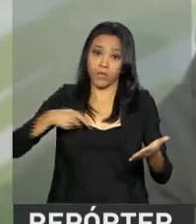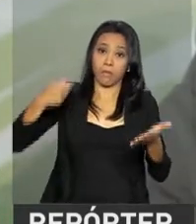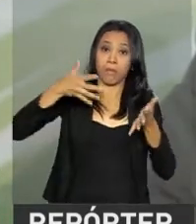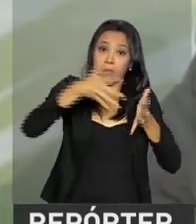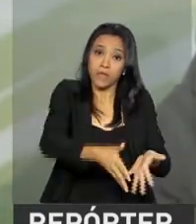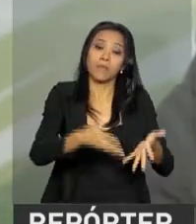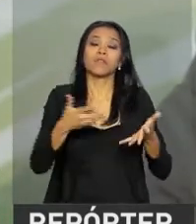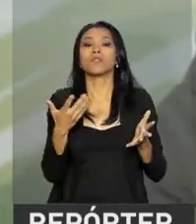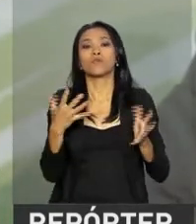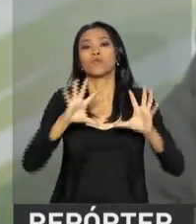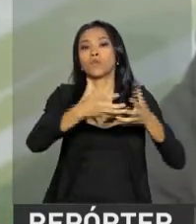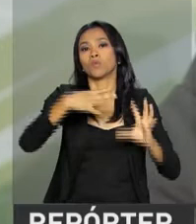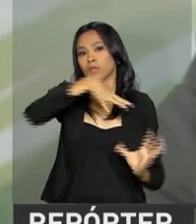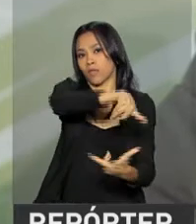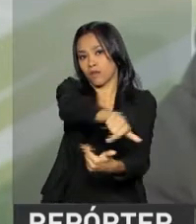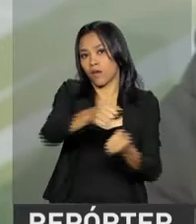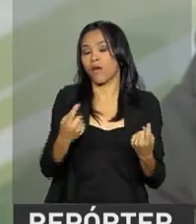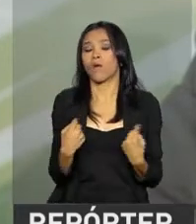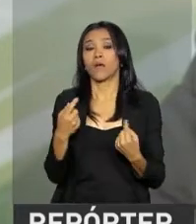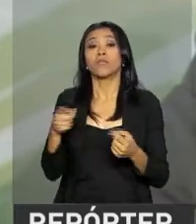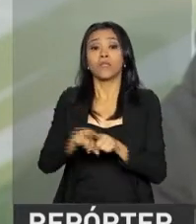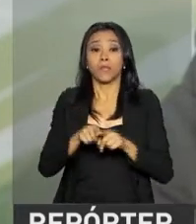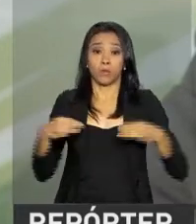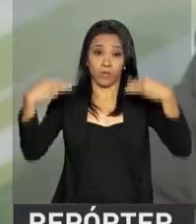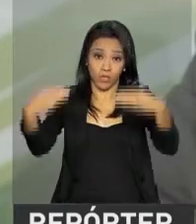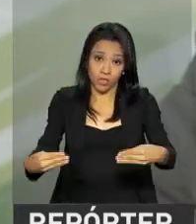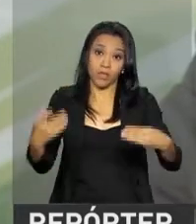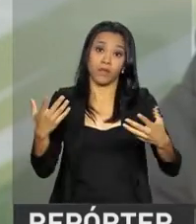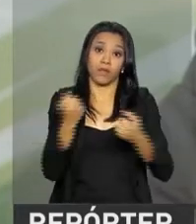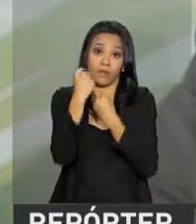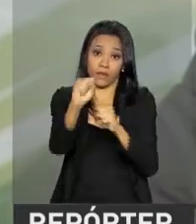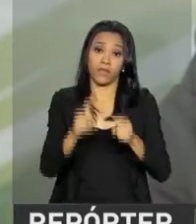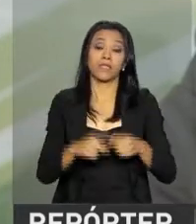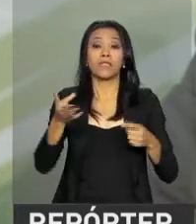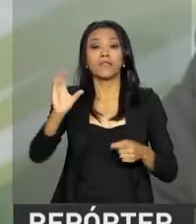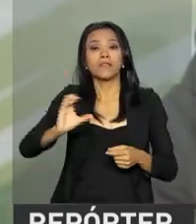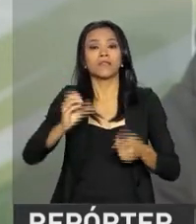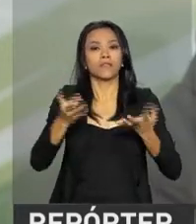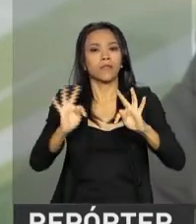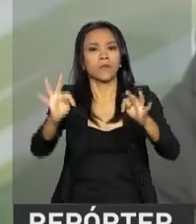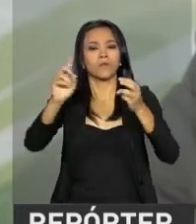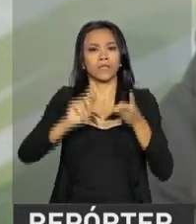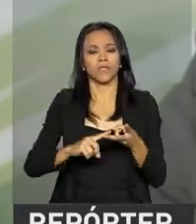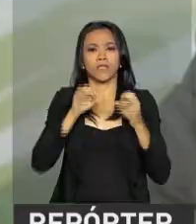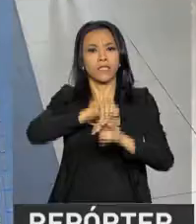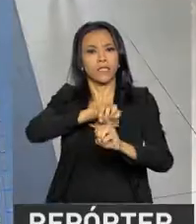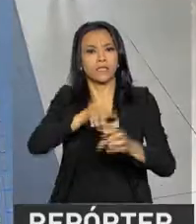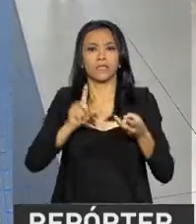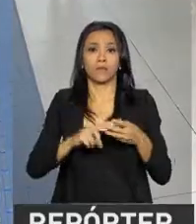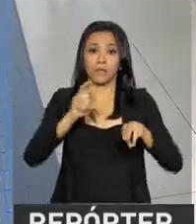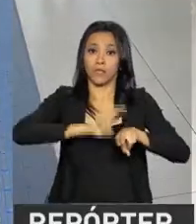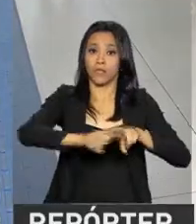internacionais, despesas do Ministério da Defesa, da Ciência e Tecnologia, Educação e Transportes.